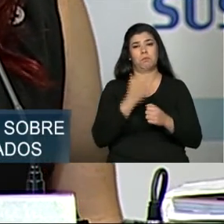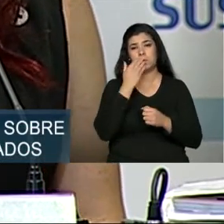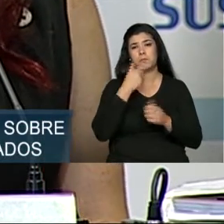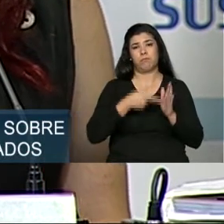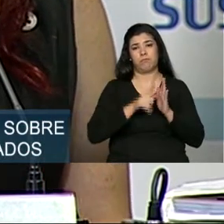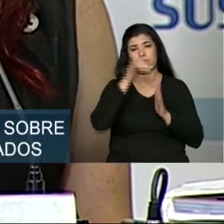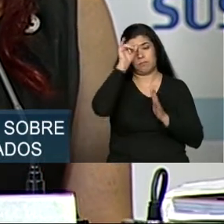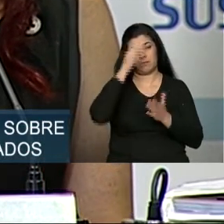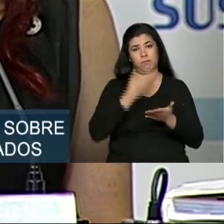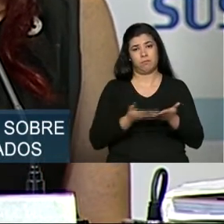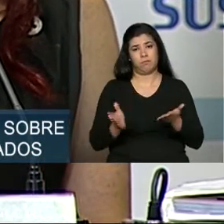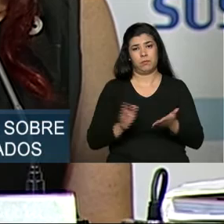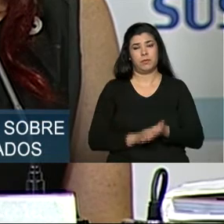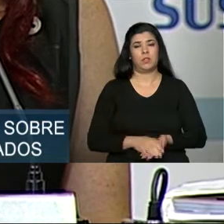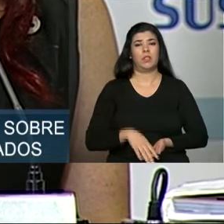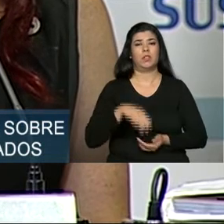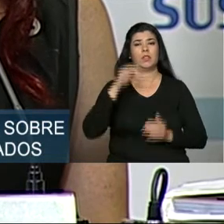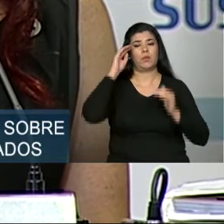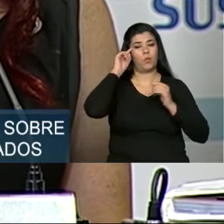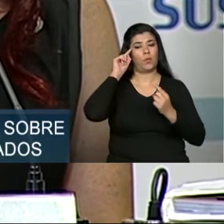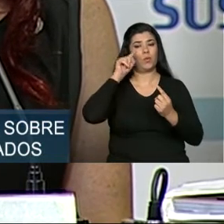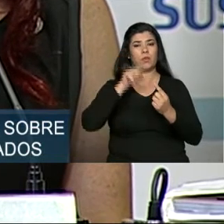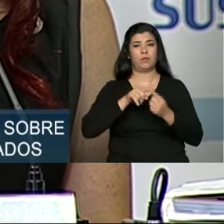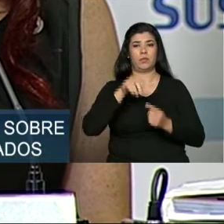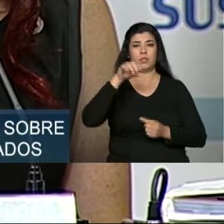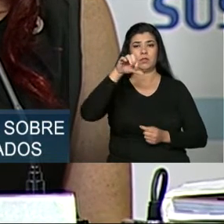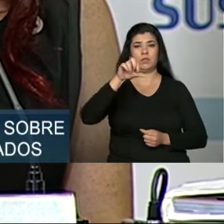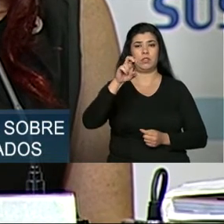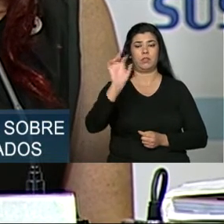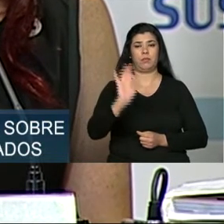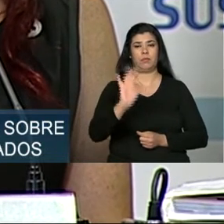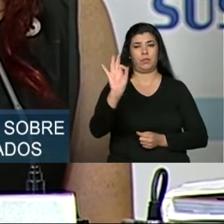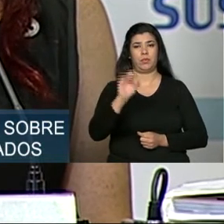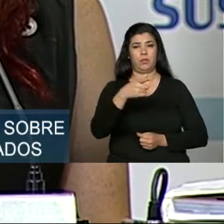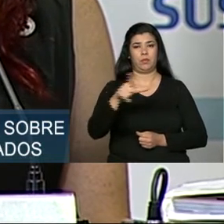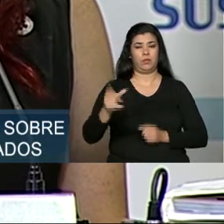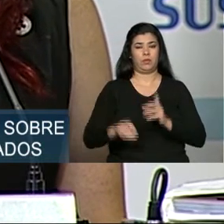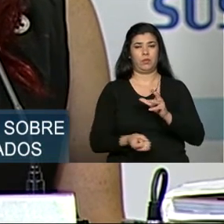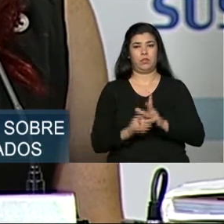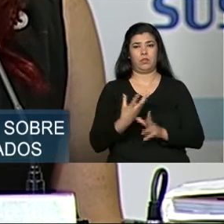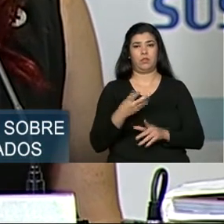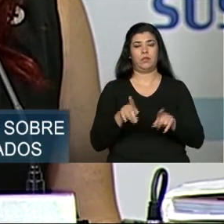o cumprimento foi acima de 95% na maioria dos produtos.